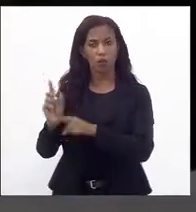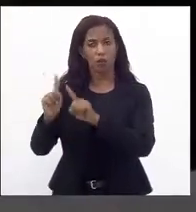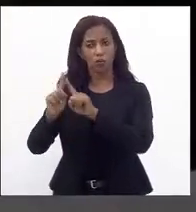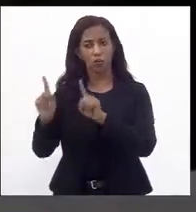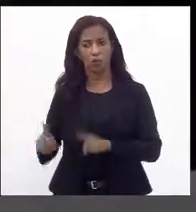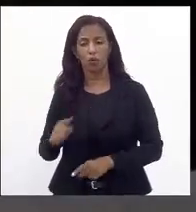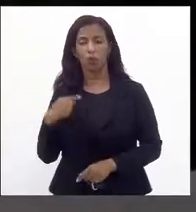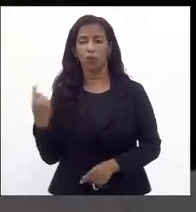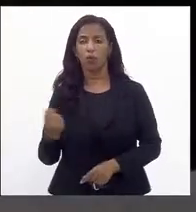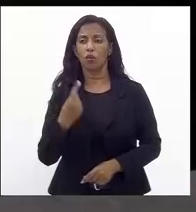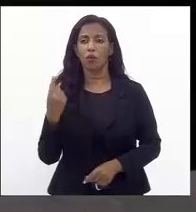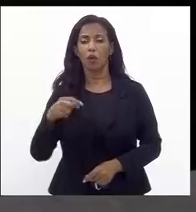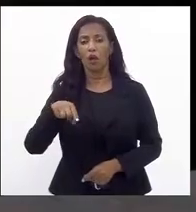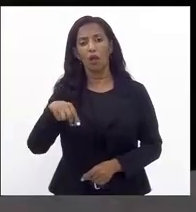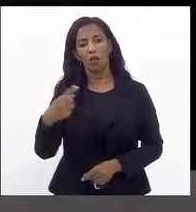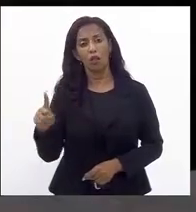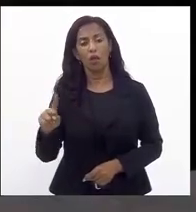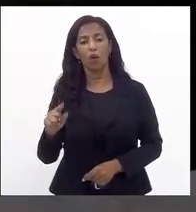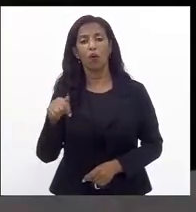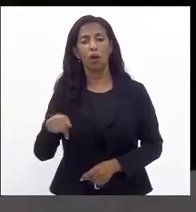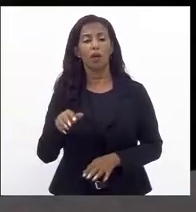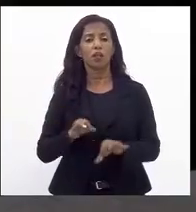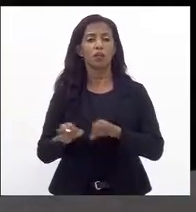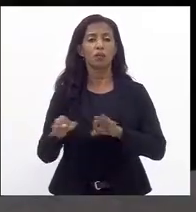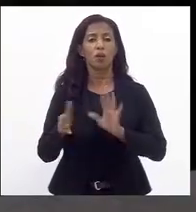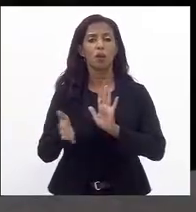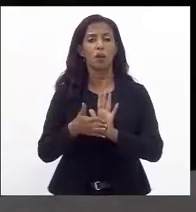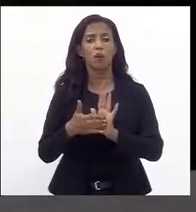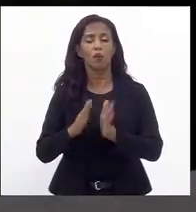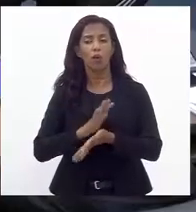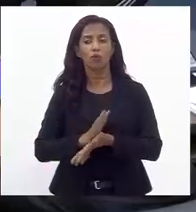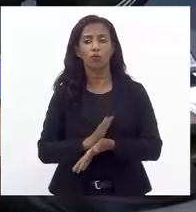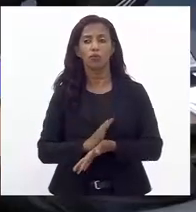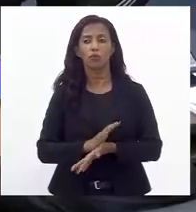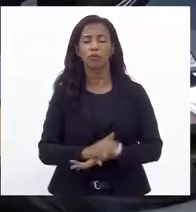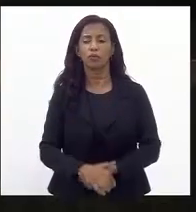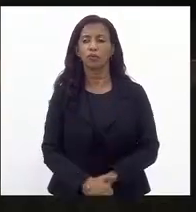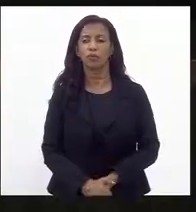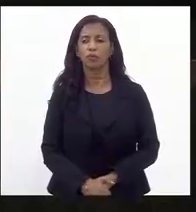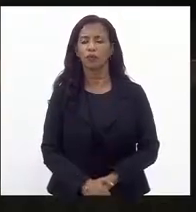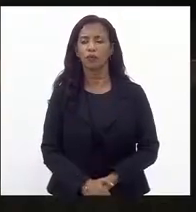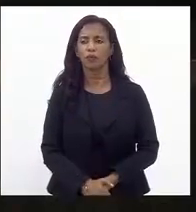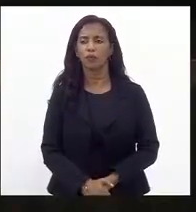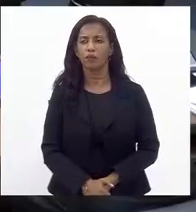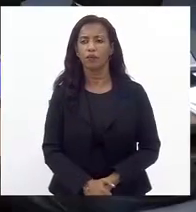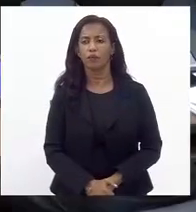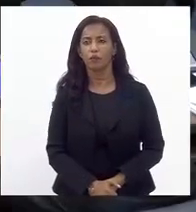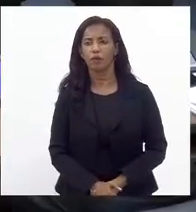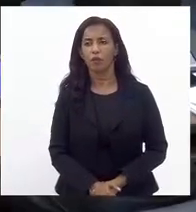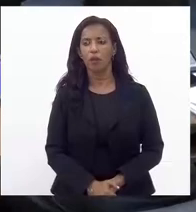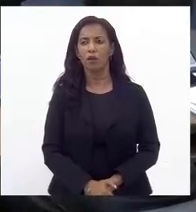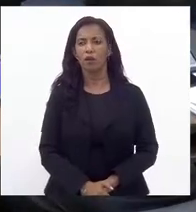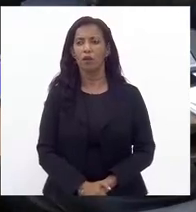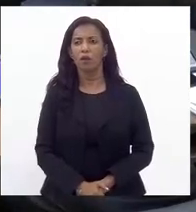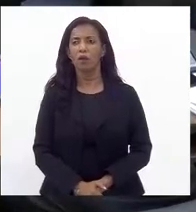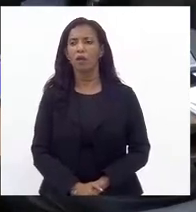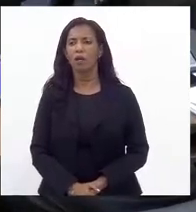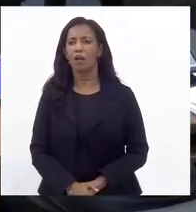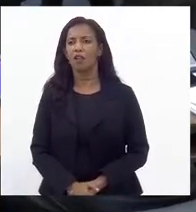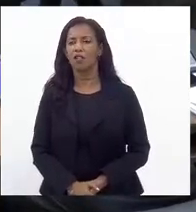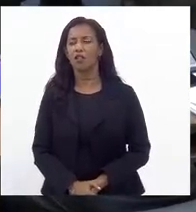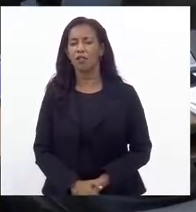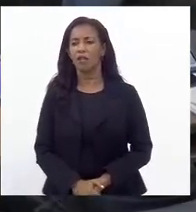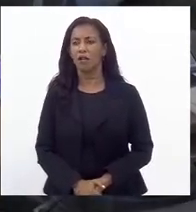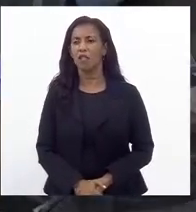servidor o nosso voto É não a esse projeto é o pacote de maldades das Roberto um minuto favor deve estar de Alexandre vossa